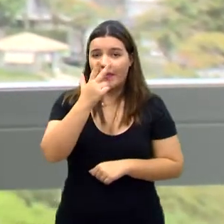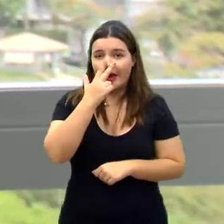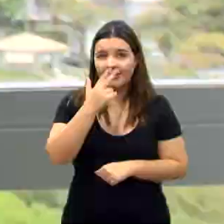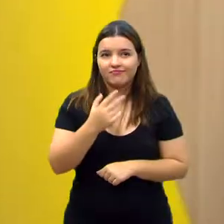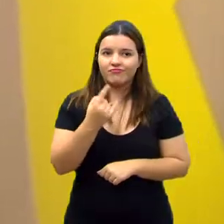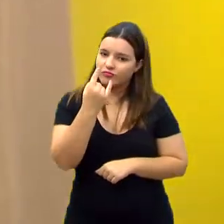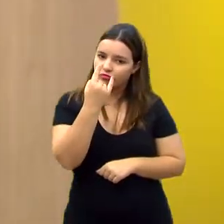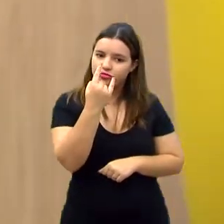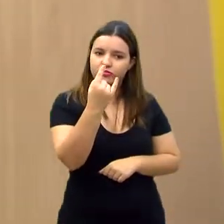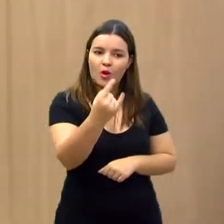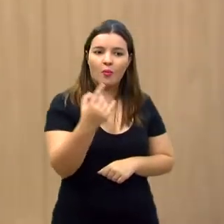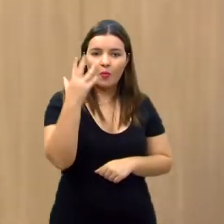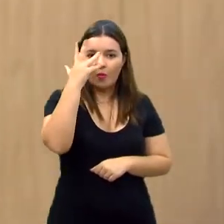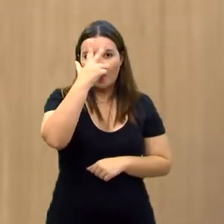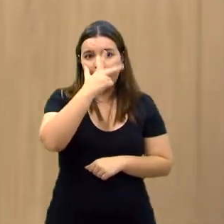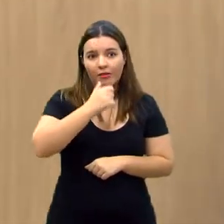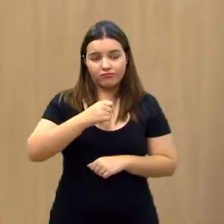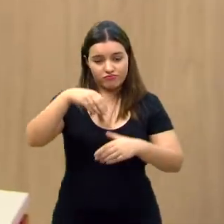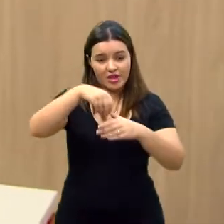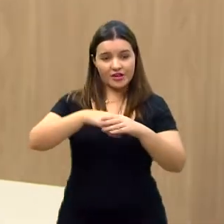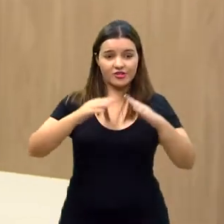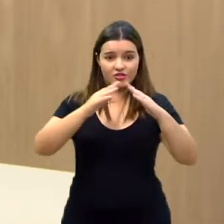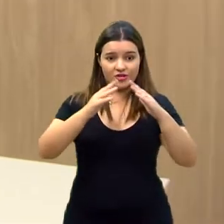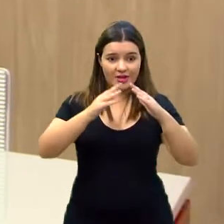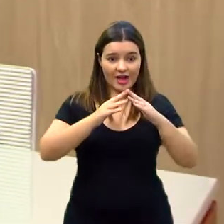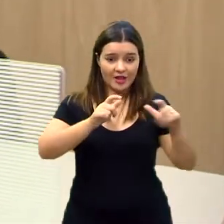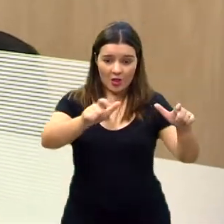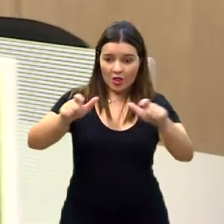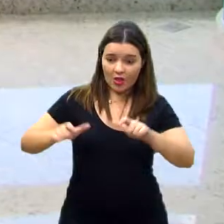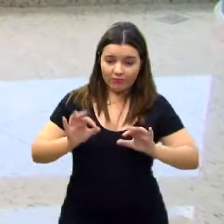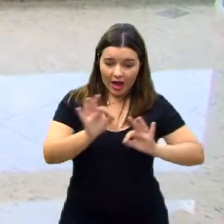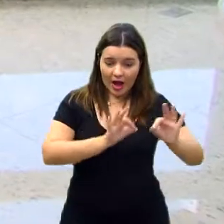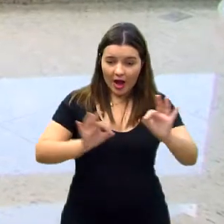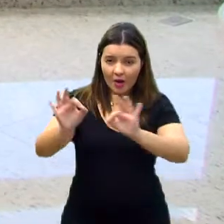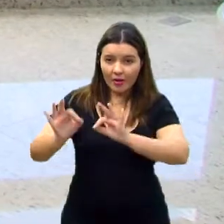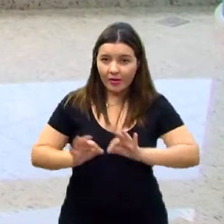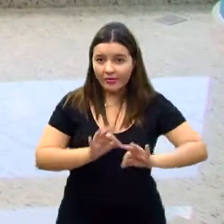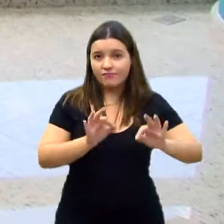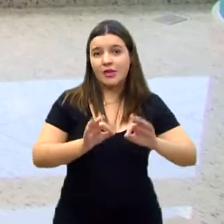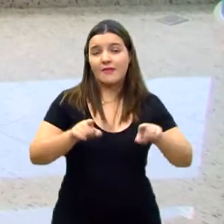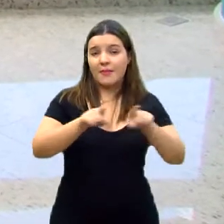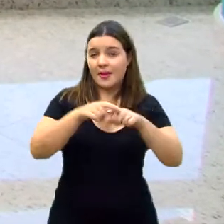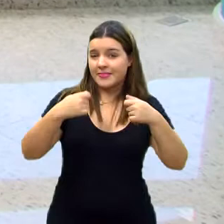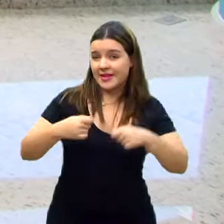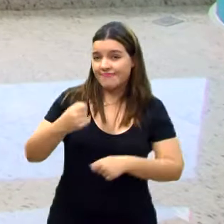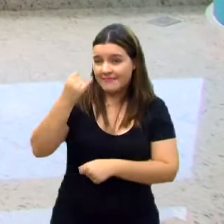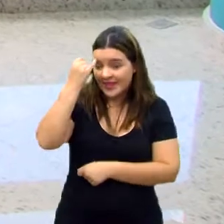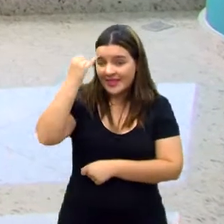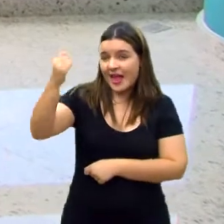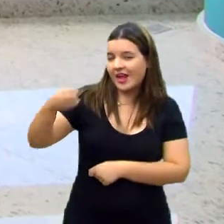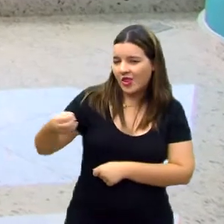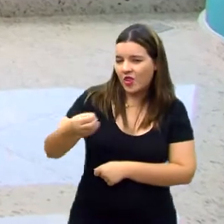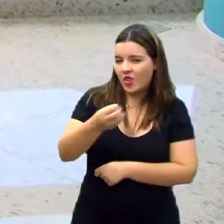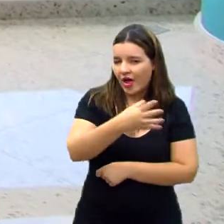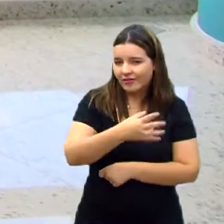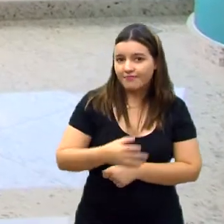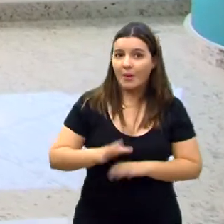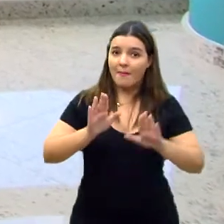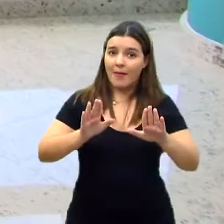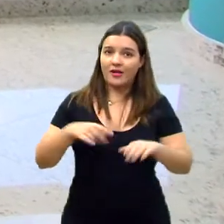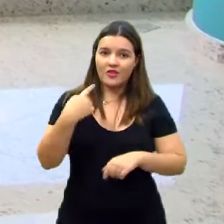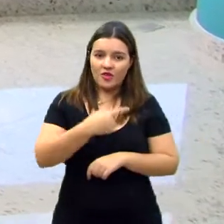estética criatividade para ocupar ambientes mas também muito os objetivos EA